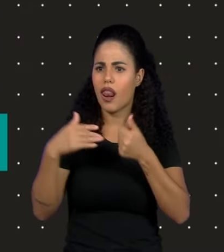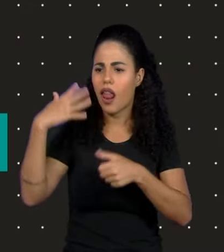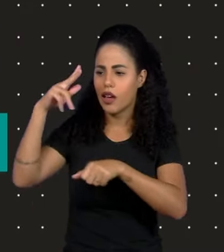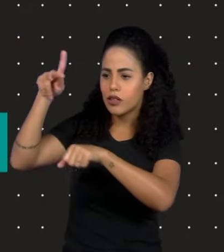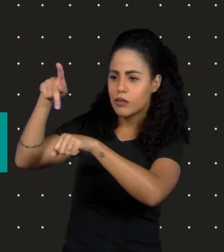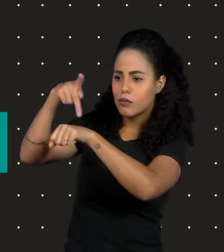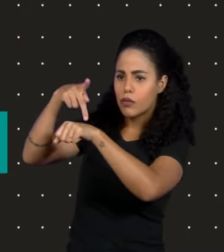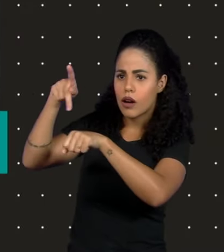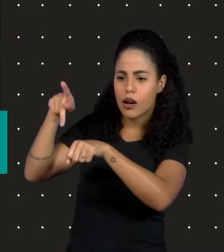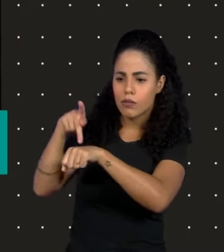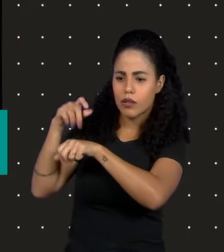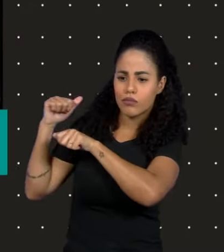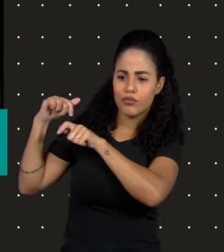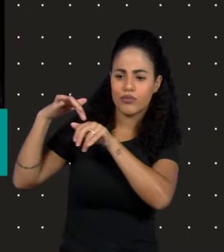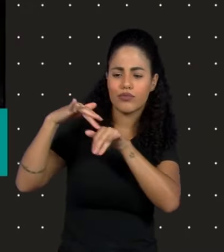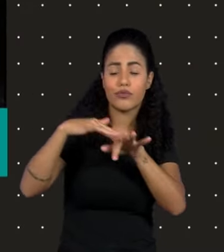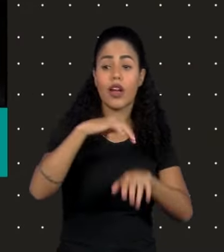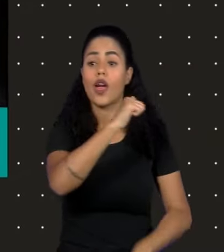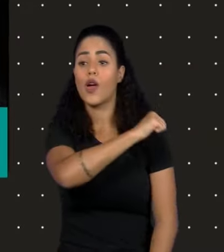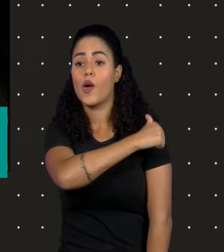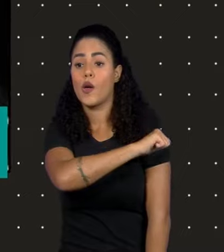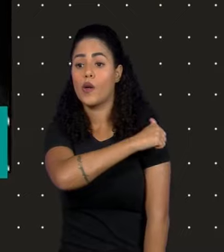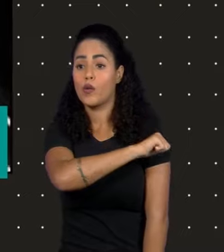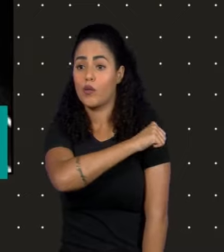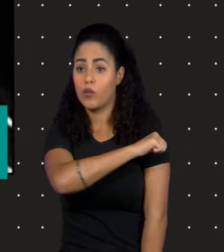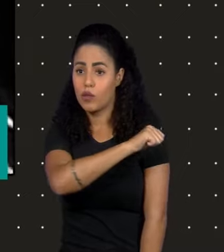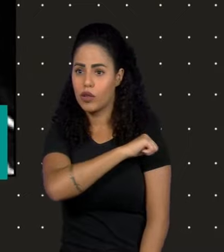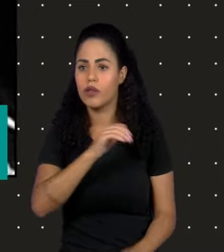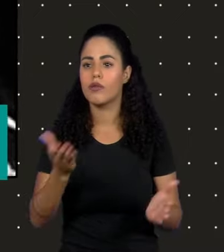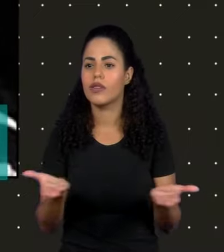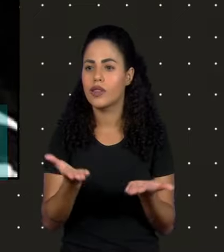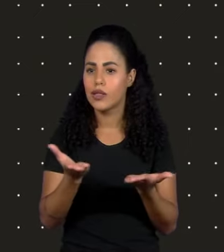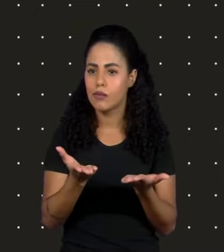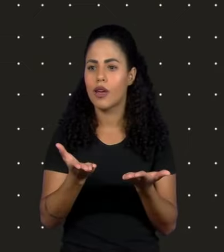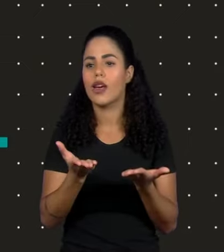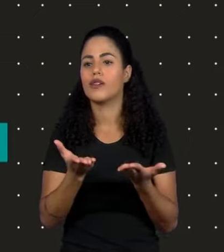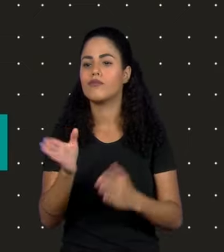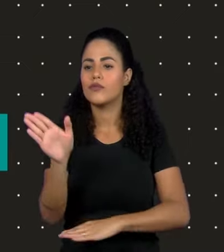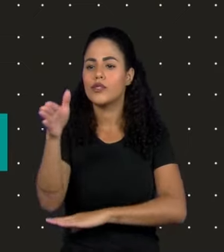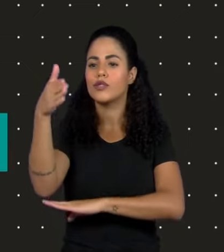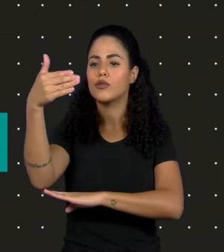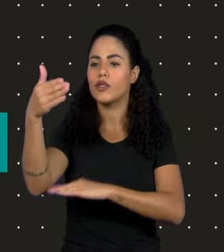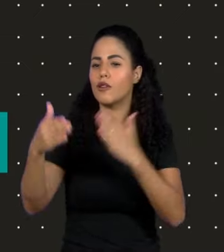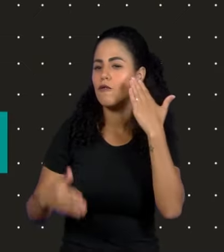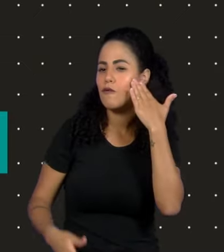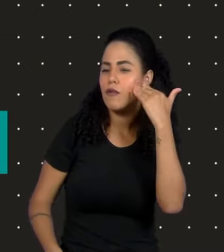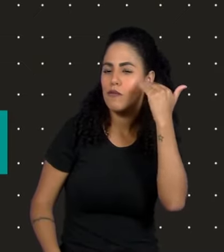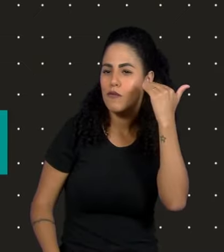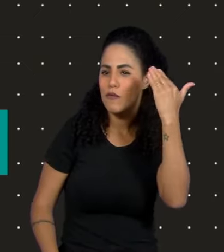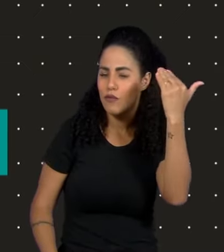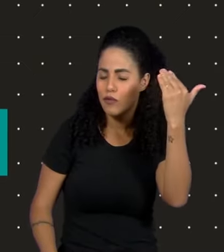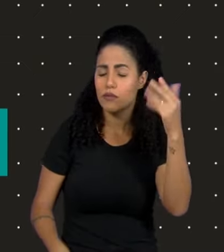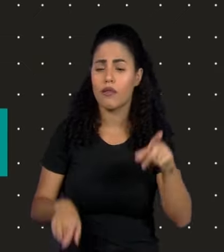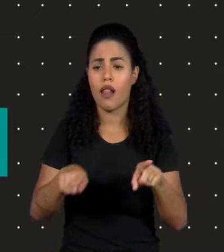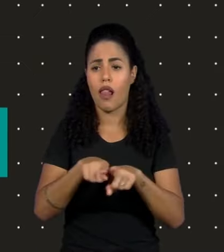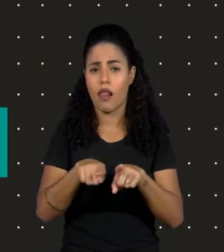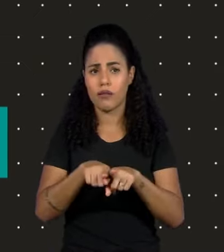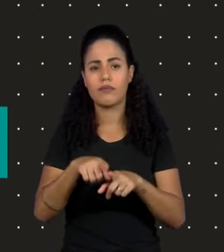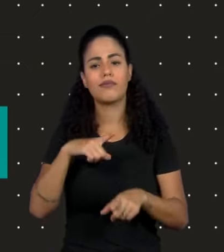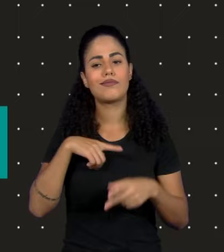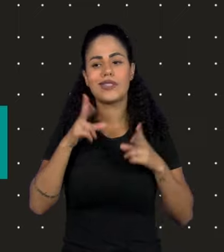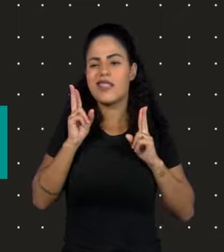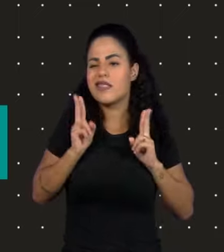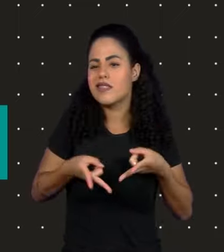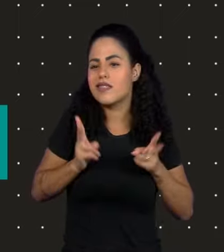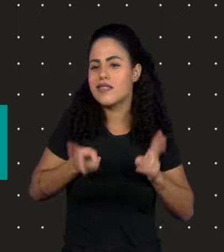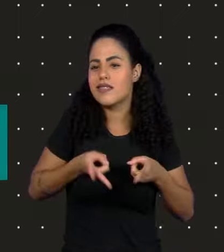vinham muitos para o Rio de Janeiro para fazer show no Copacabana Palace, em outros lugares, temporadas, né? E eles sempre